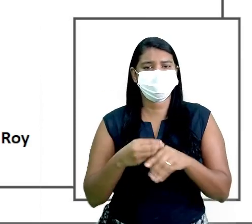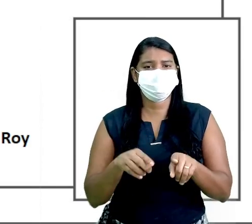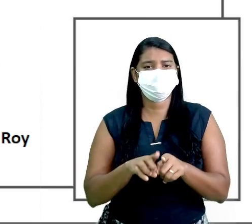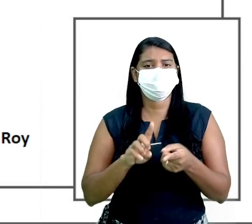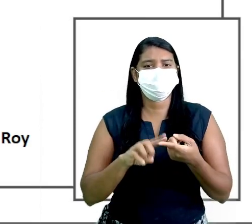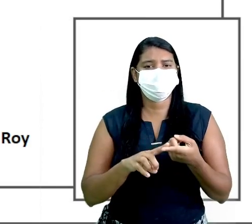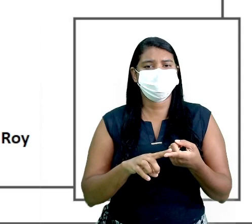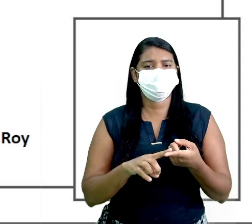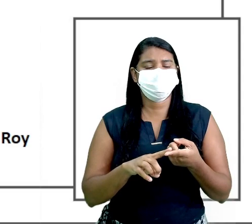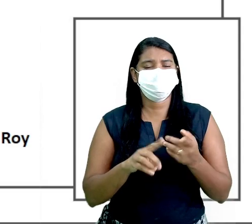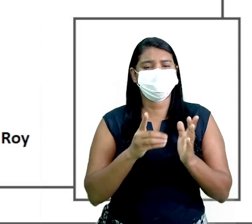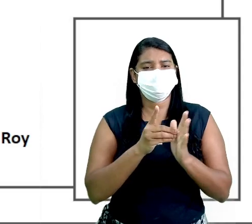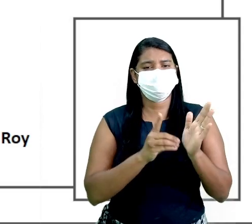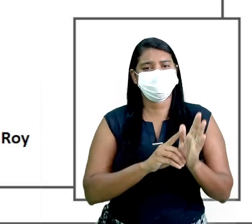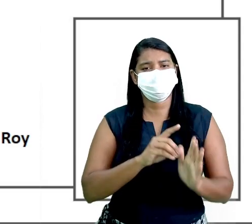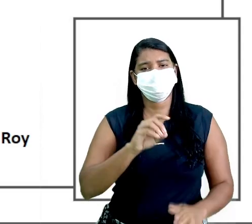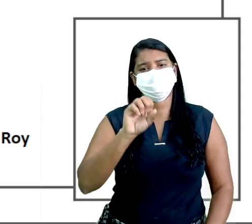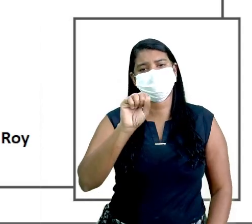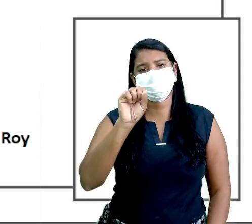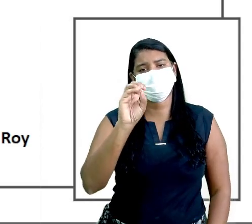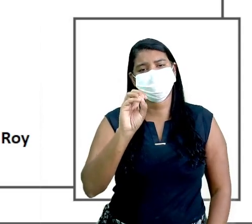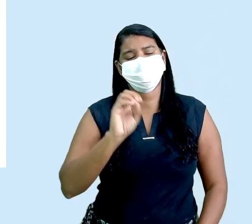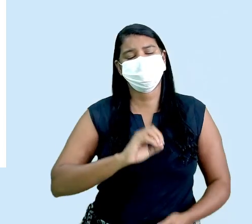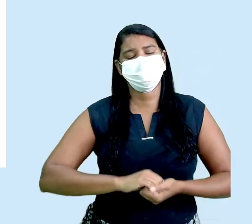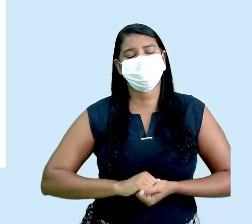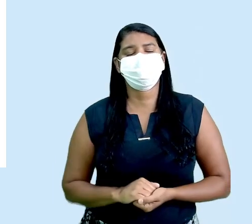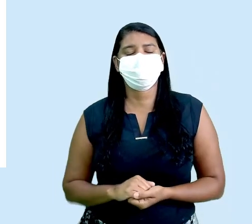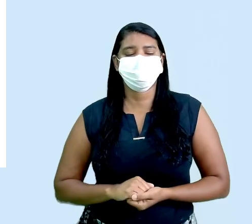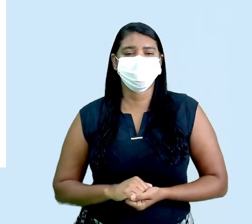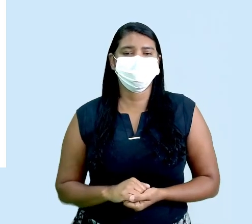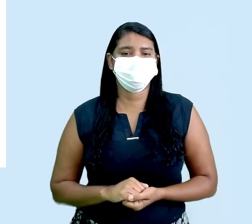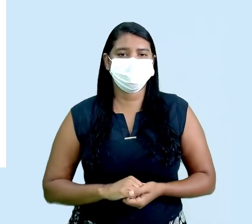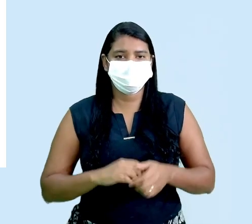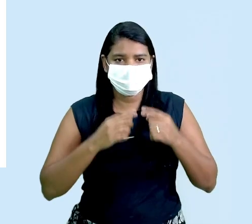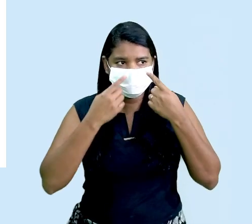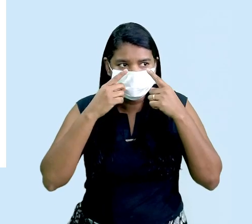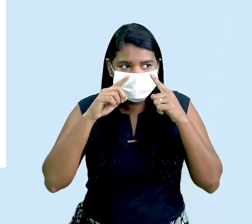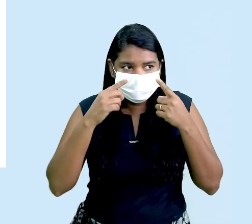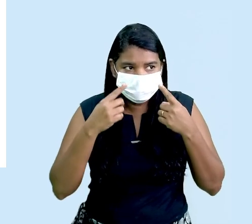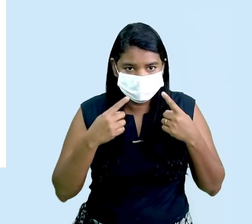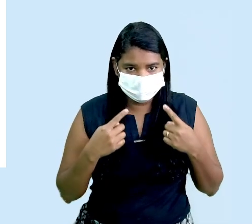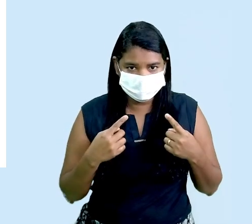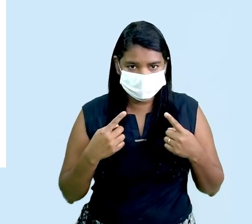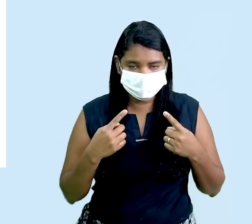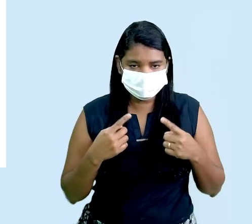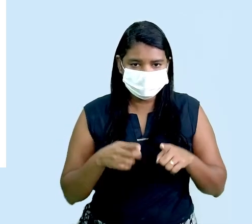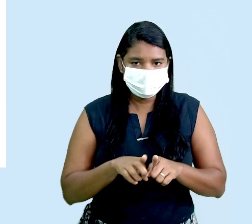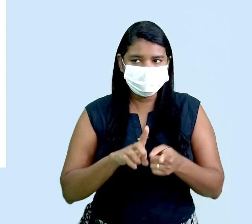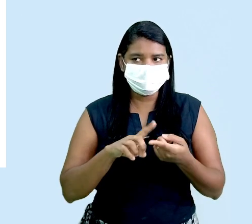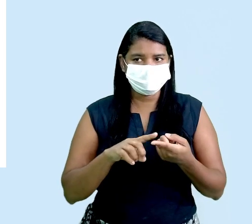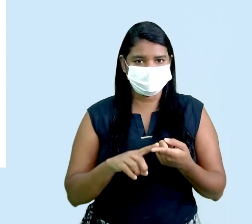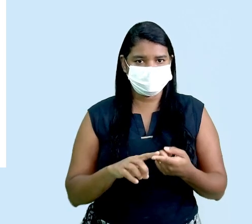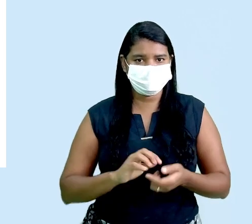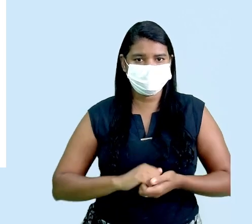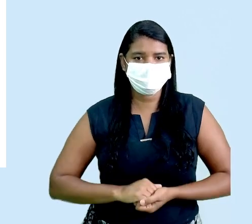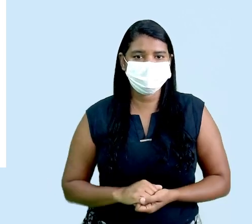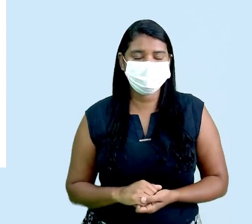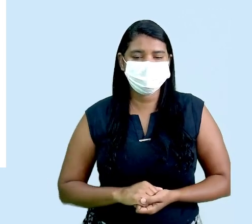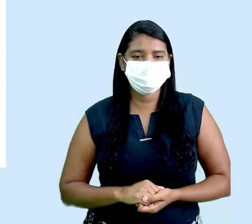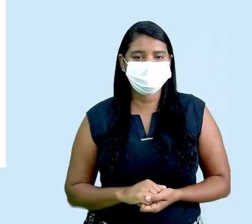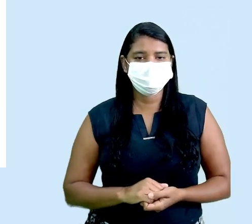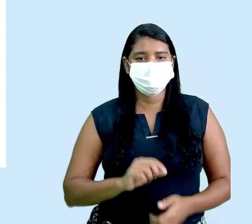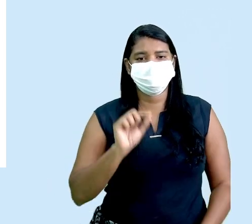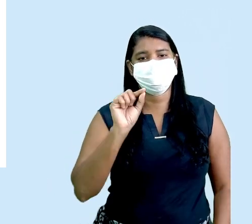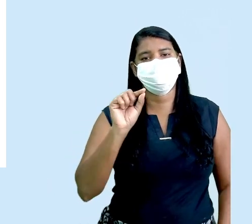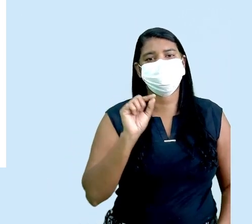de 80, e A Garota Chorando, de Roy Lichtenstein, alguns chamam Lichtenstein, né,